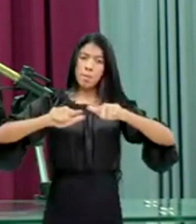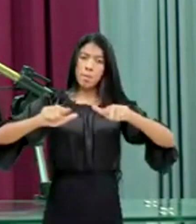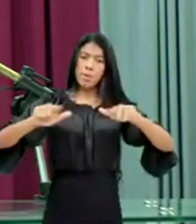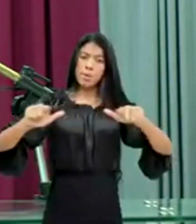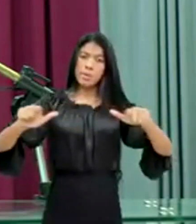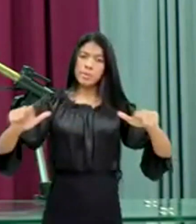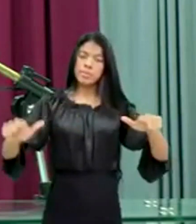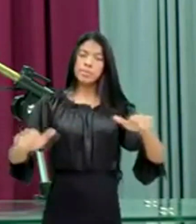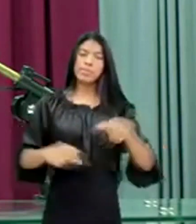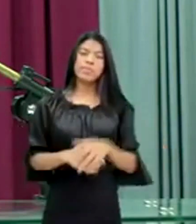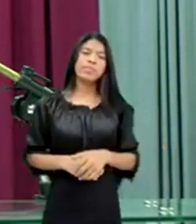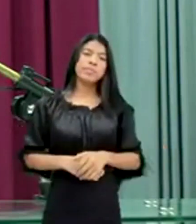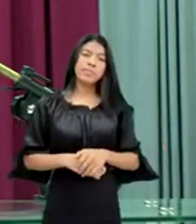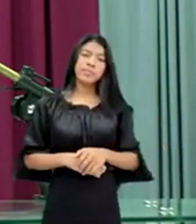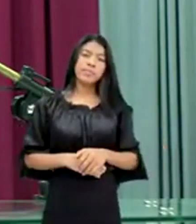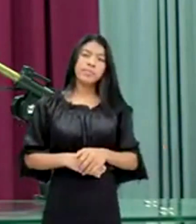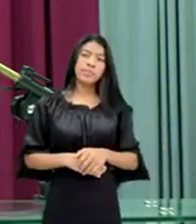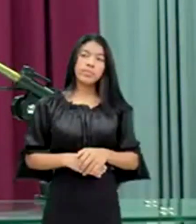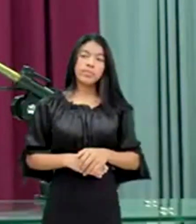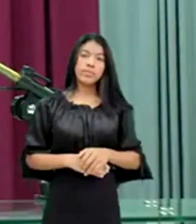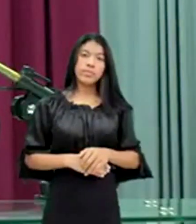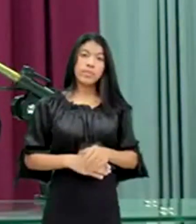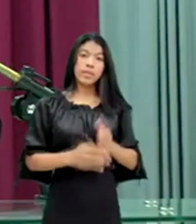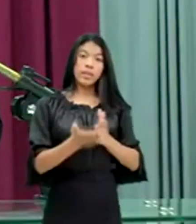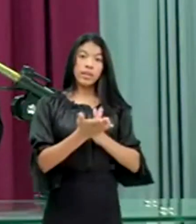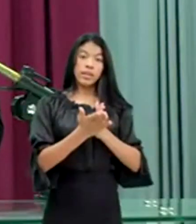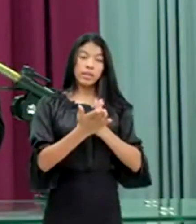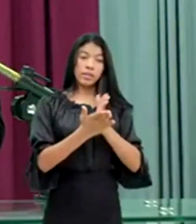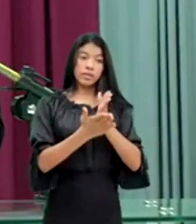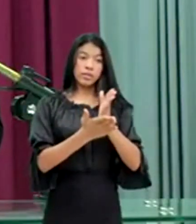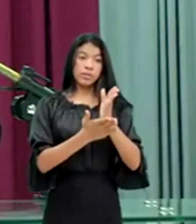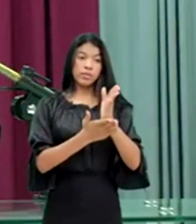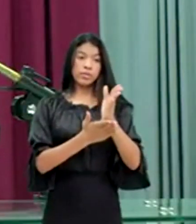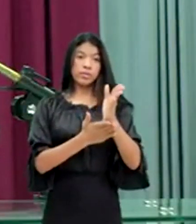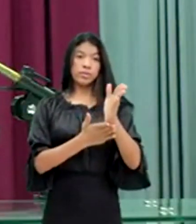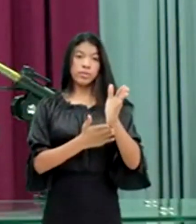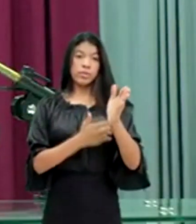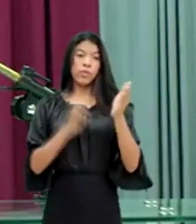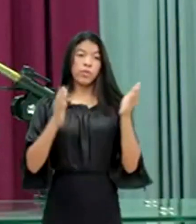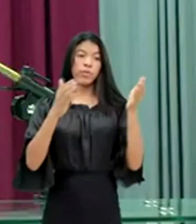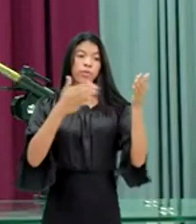ou indo em direção à terra prometida.